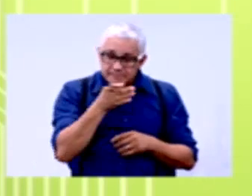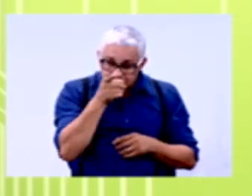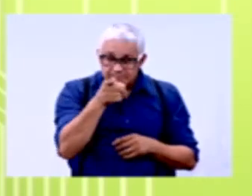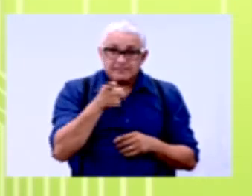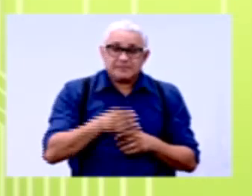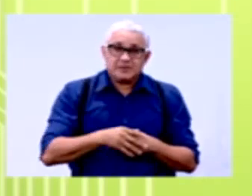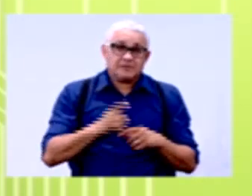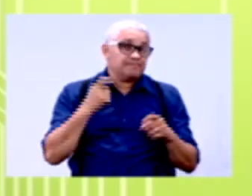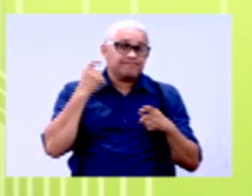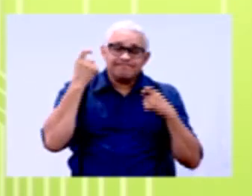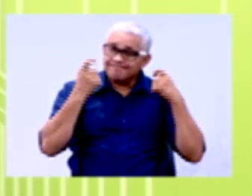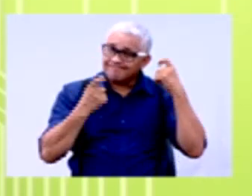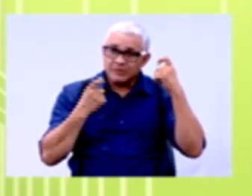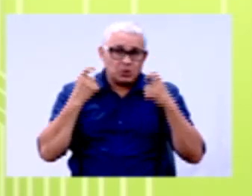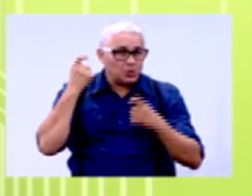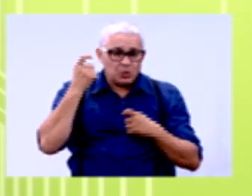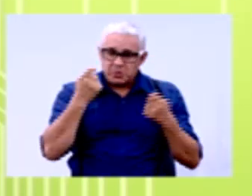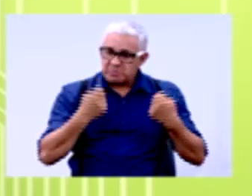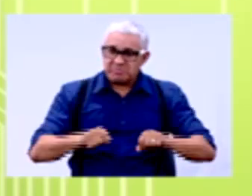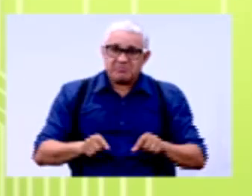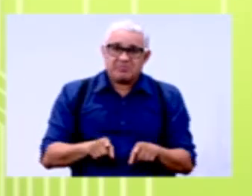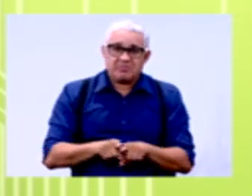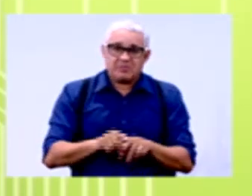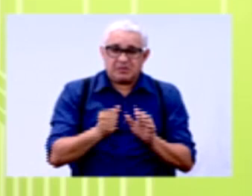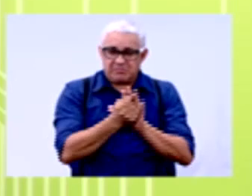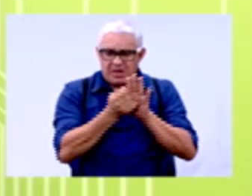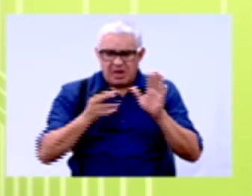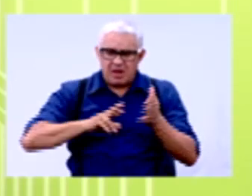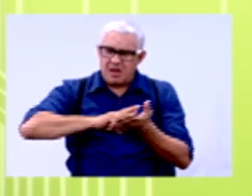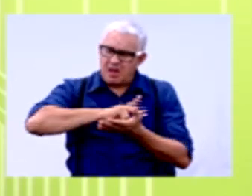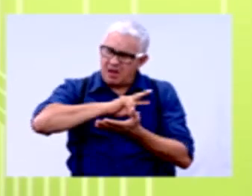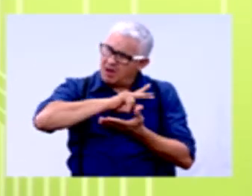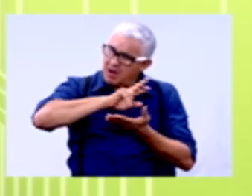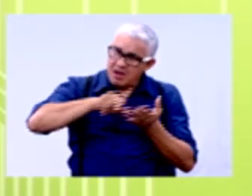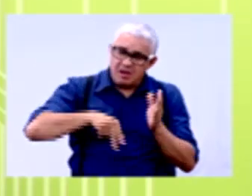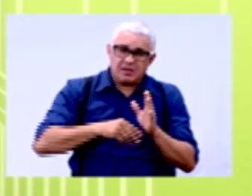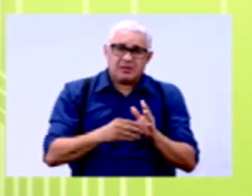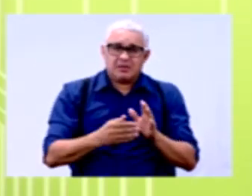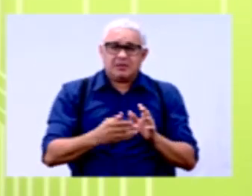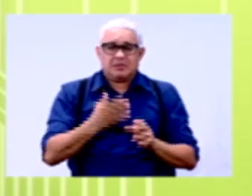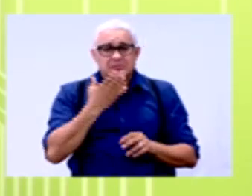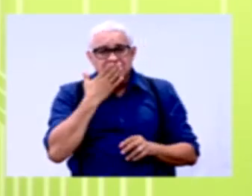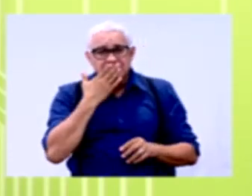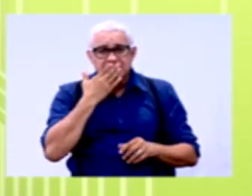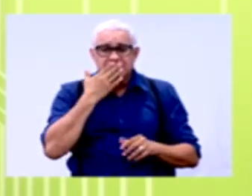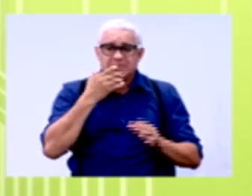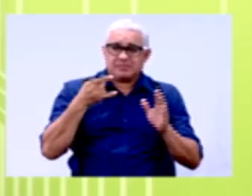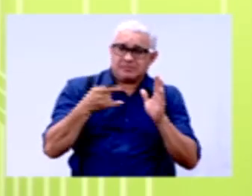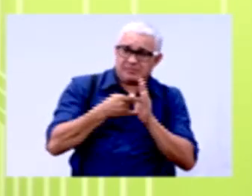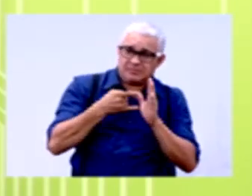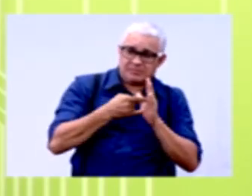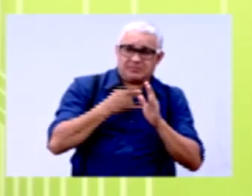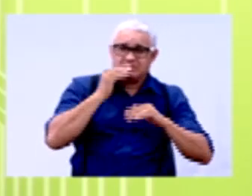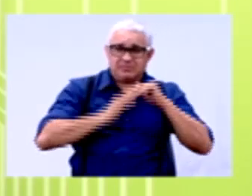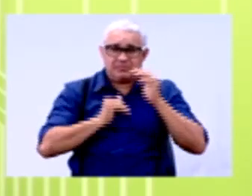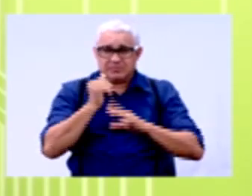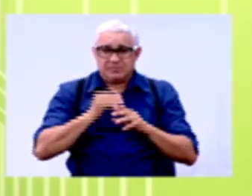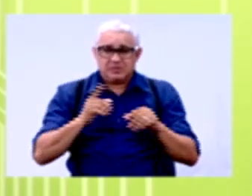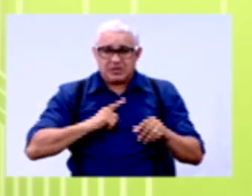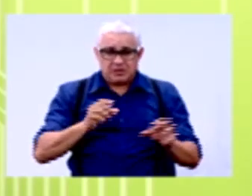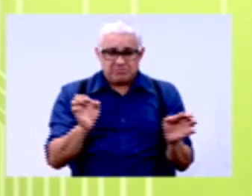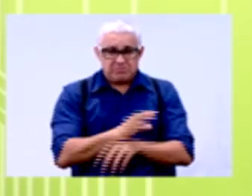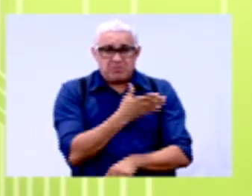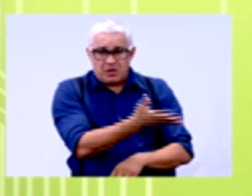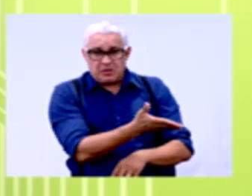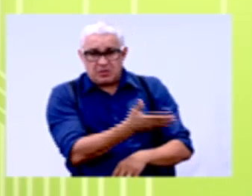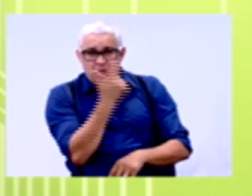não se preocupar tanto com aplicações, formas de desenvolver determinada função que já está pronta